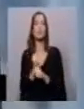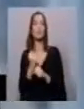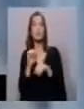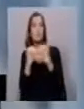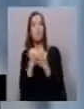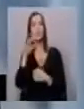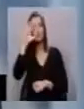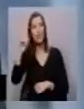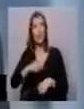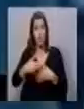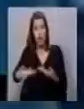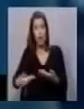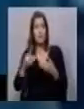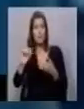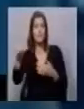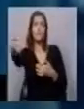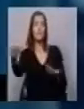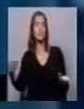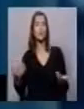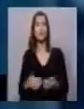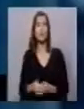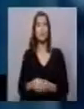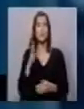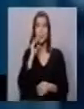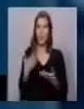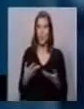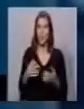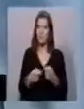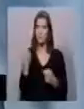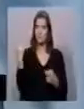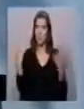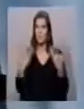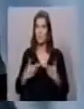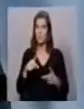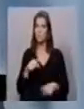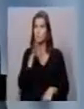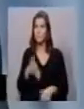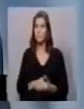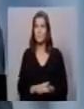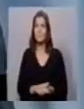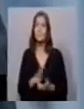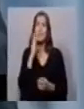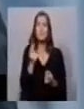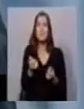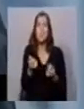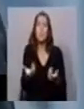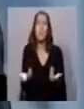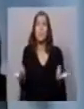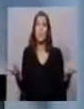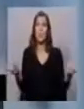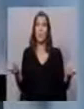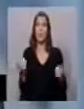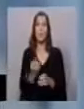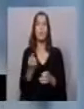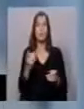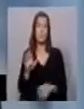curto, médio e longo prazo, porque nós não podemos esquecer. E acha que isso não acontece neste orçamento? Não há essa visão? Acho que é uma visão muito restrita, porque não é por